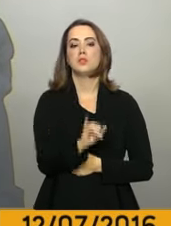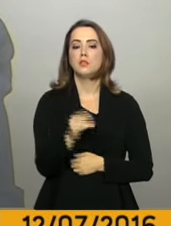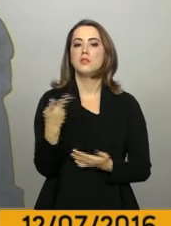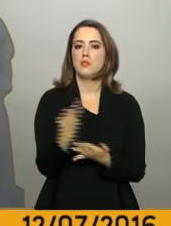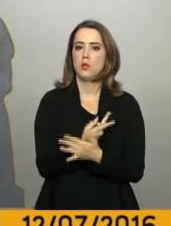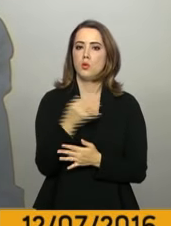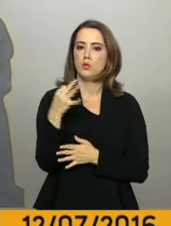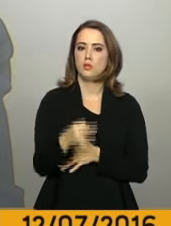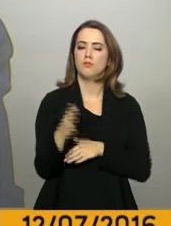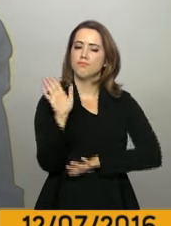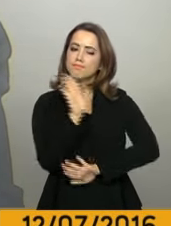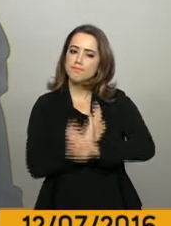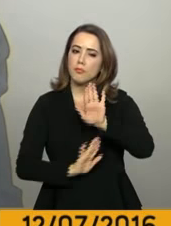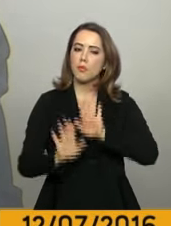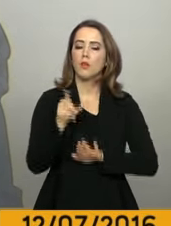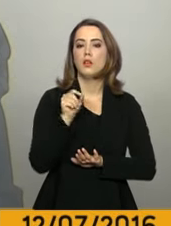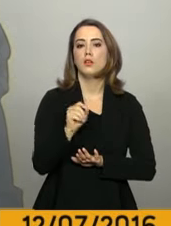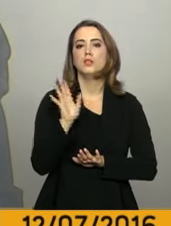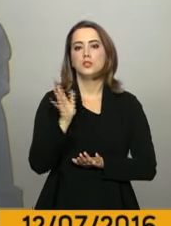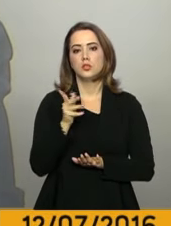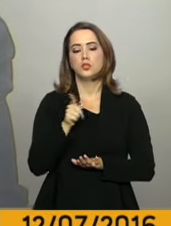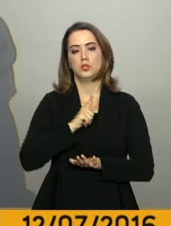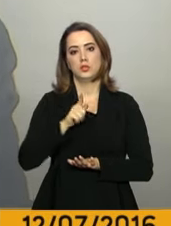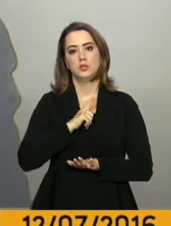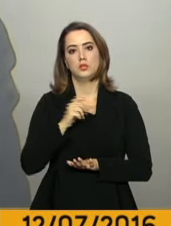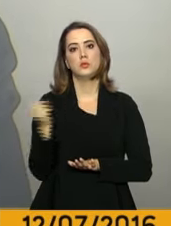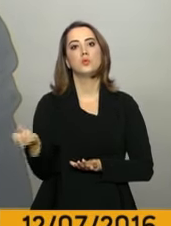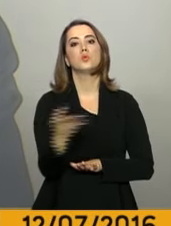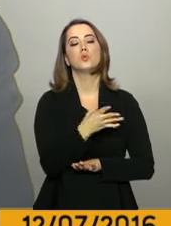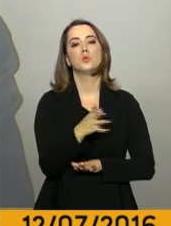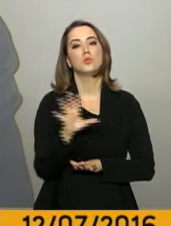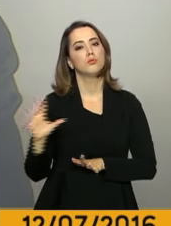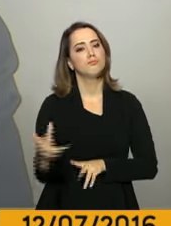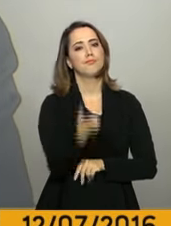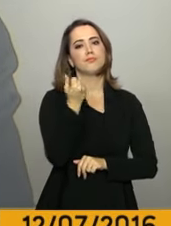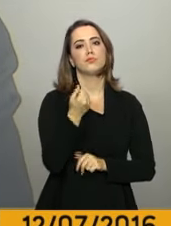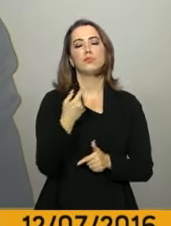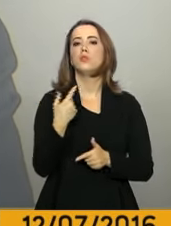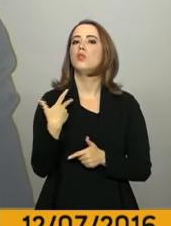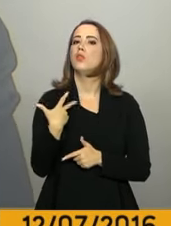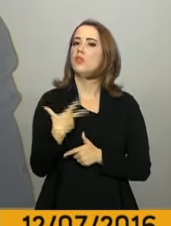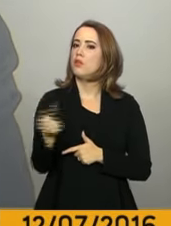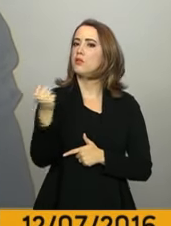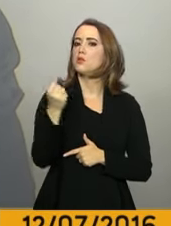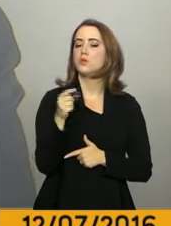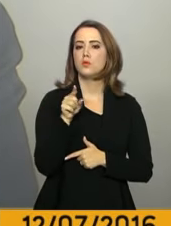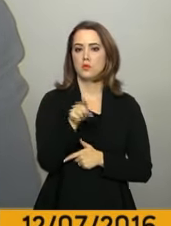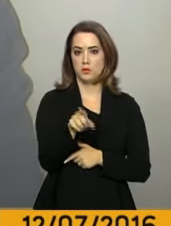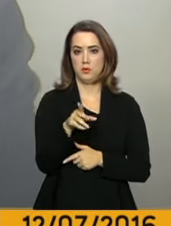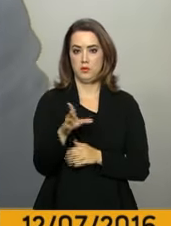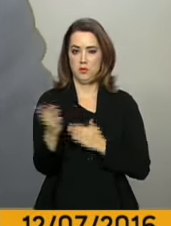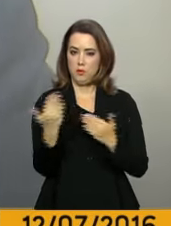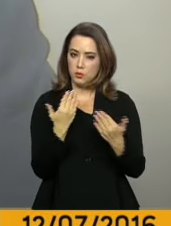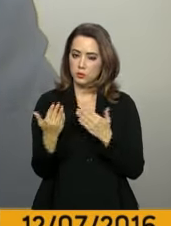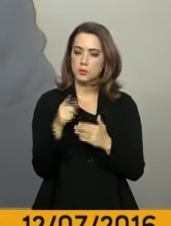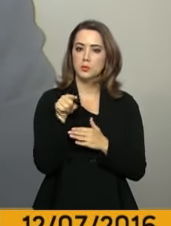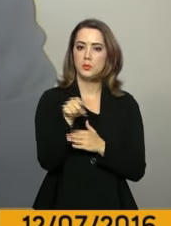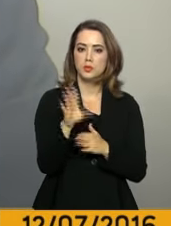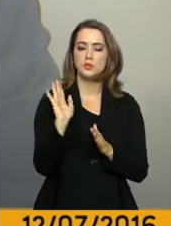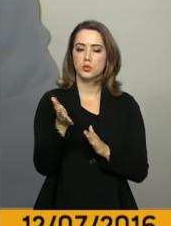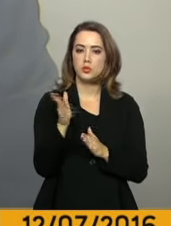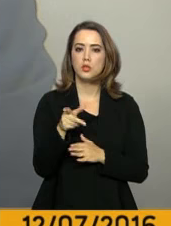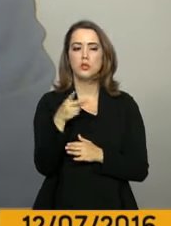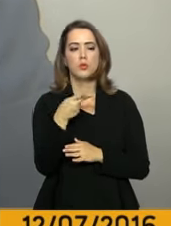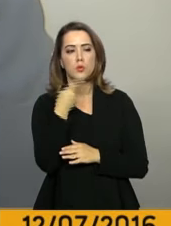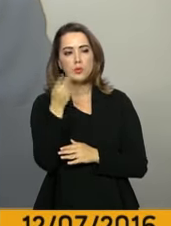como é equacionado está sendo nós teremos logo uma solução para este tema compatível com aquilo que os senhores em vários